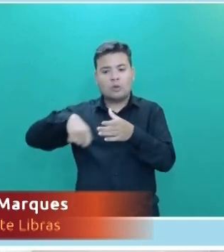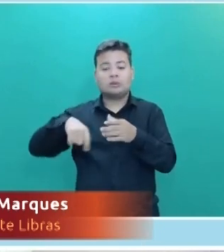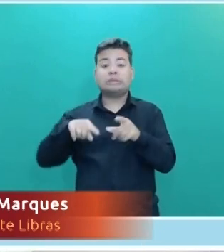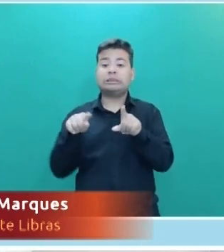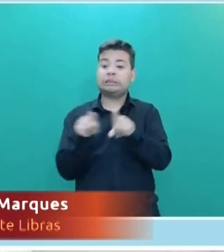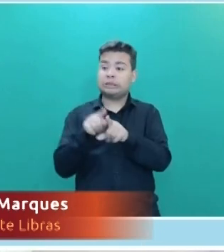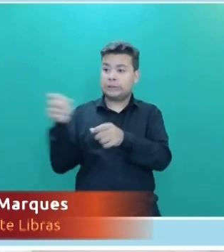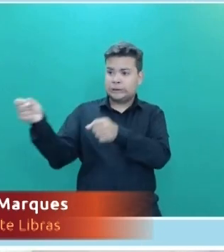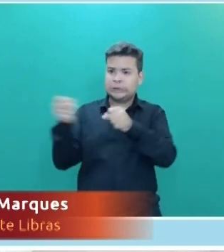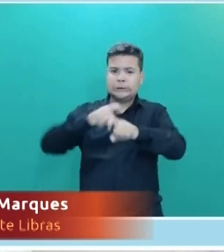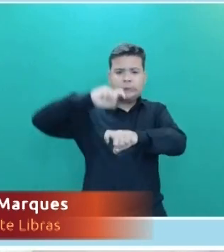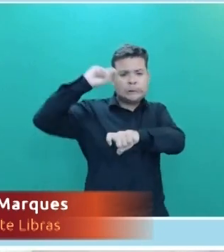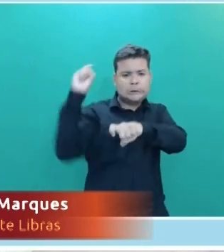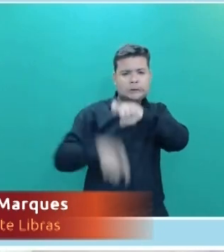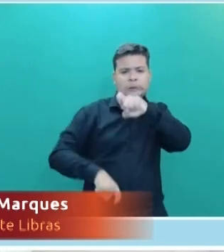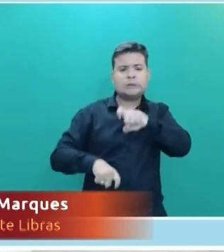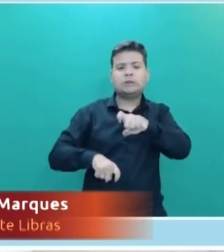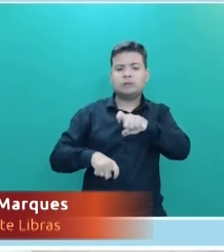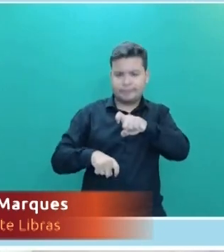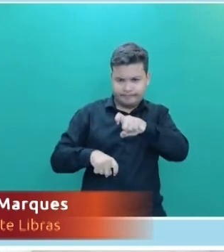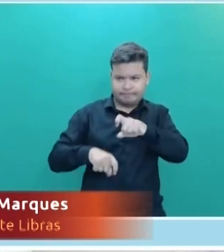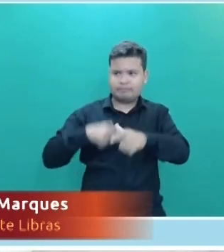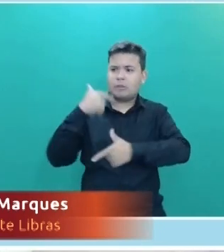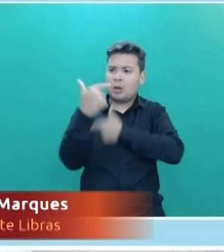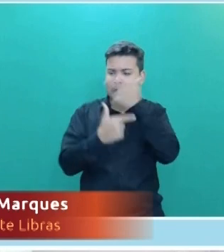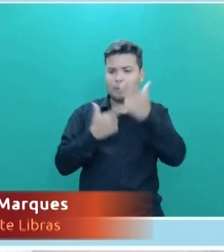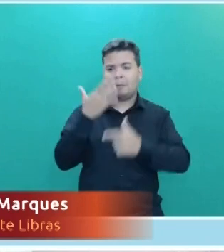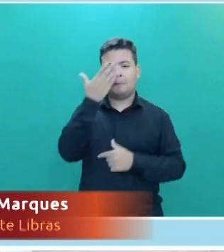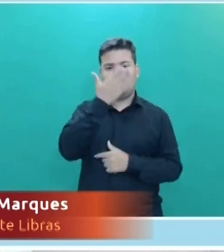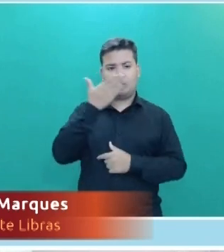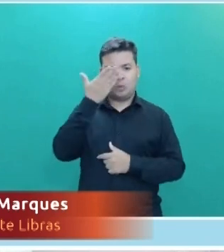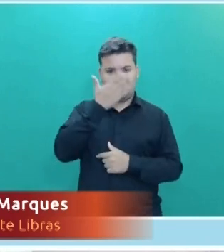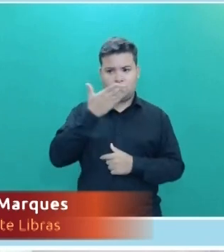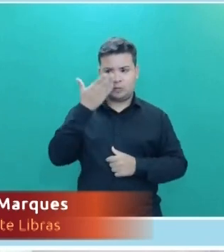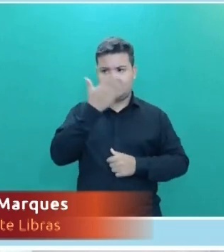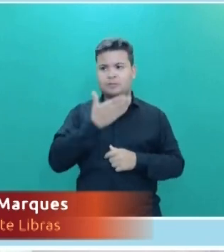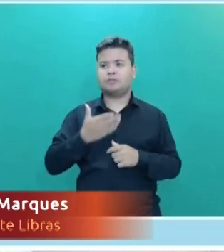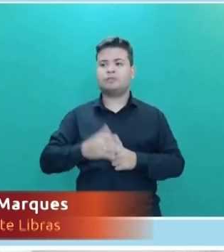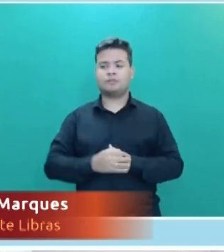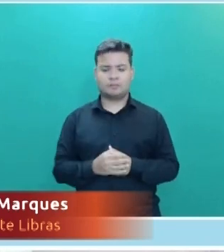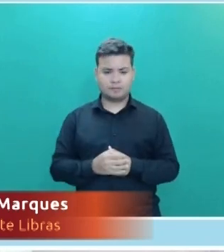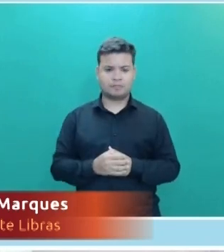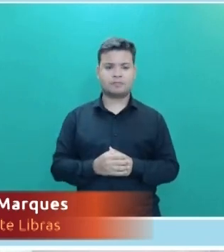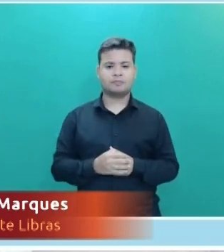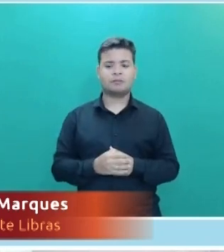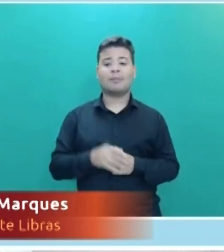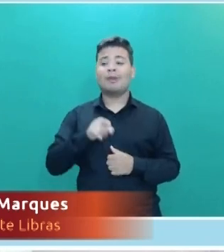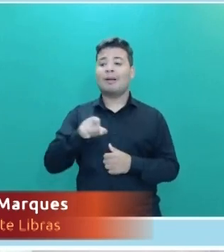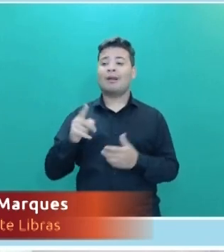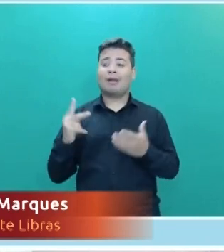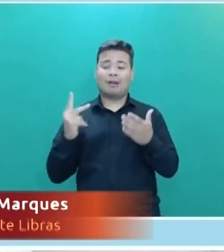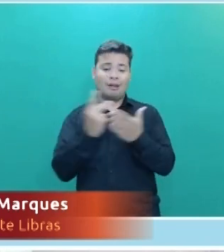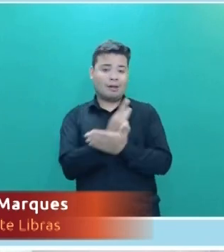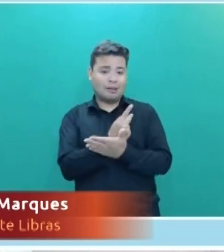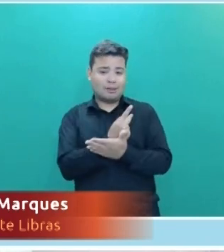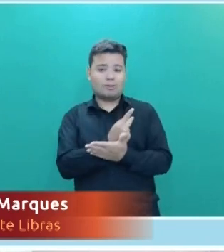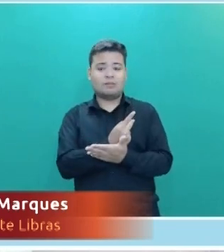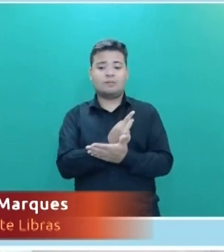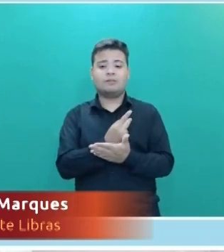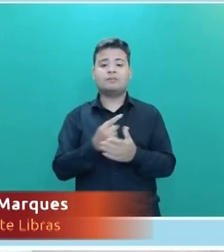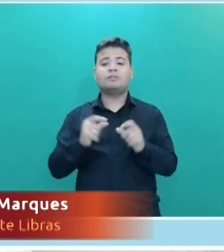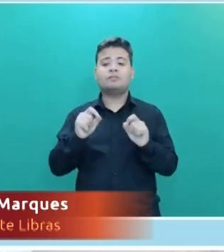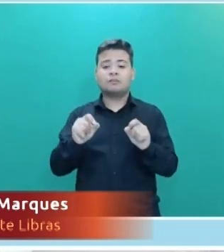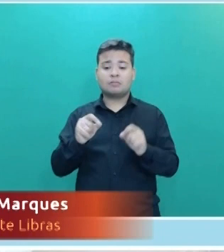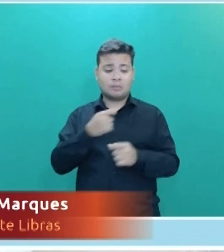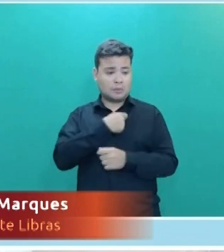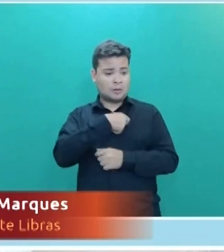também, né? Por estar nessa outra situação, por muito tempo, o foco dos